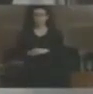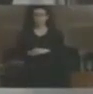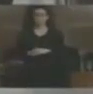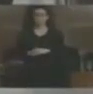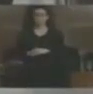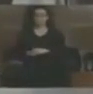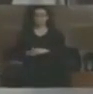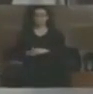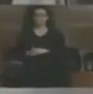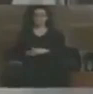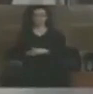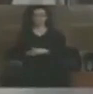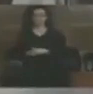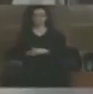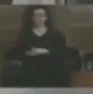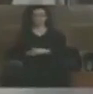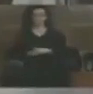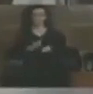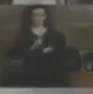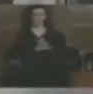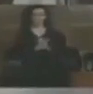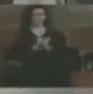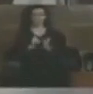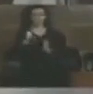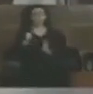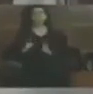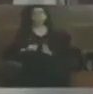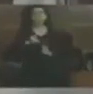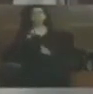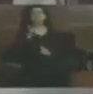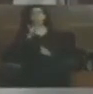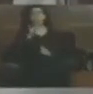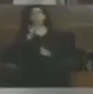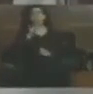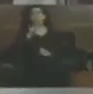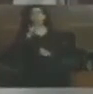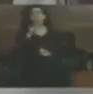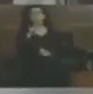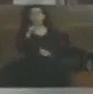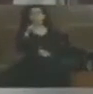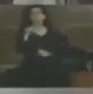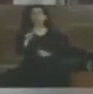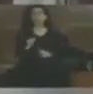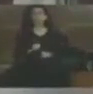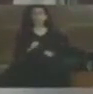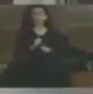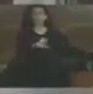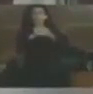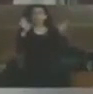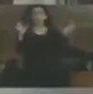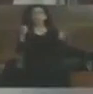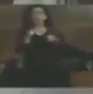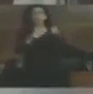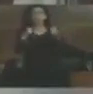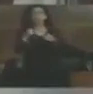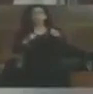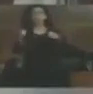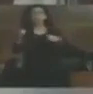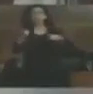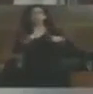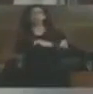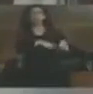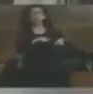nação. Acaba com esse negócio de bolsa ditadura, porra. Explodiram o carro, mataram o militar. Isso ninguém